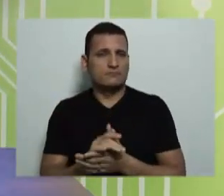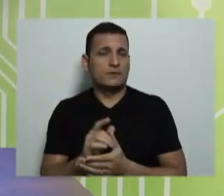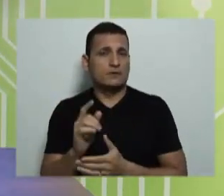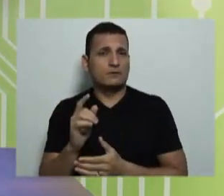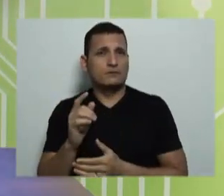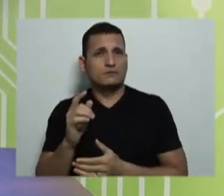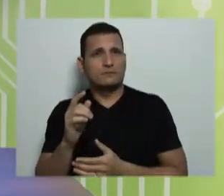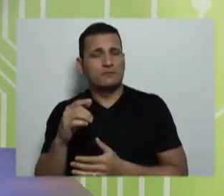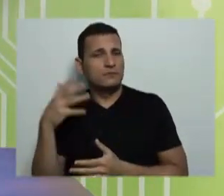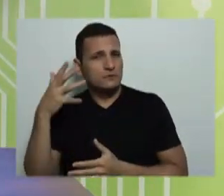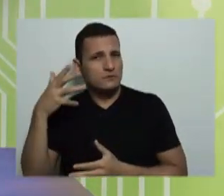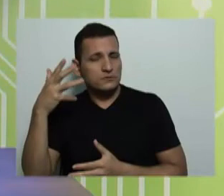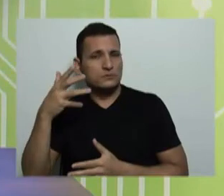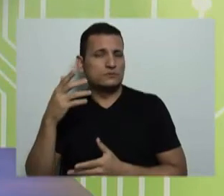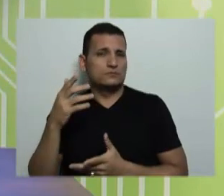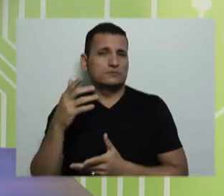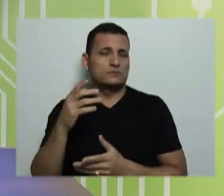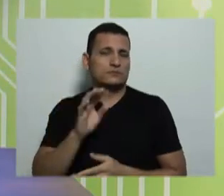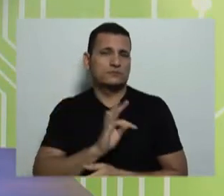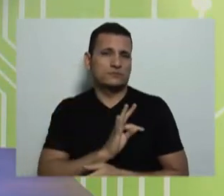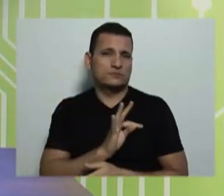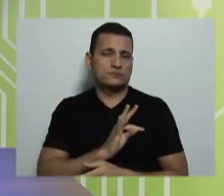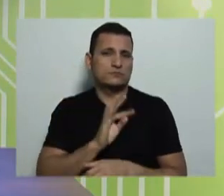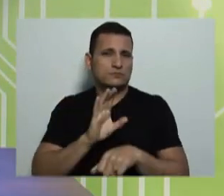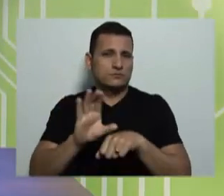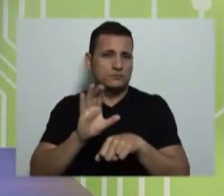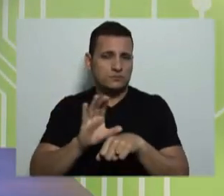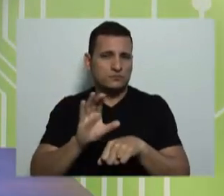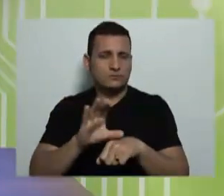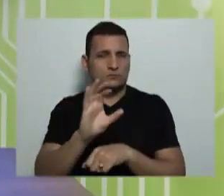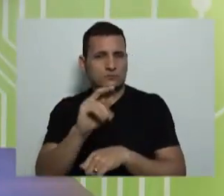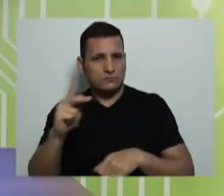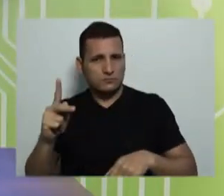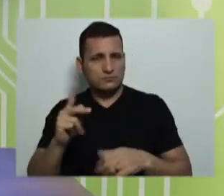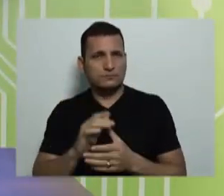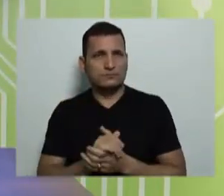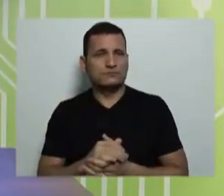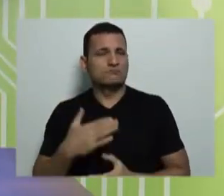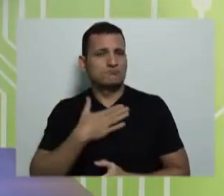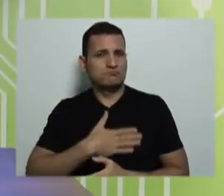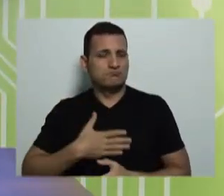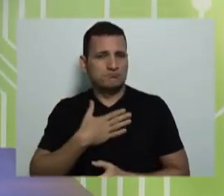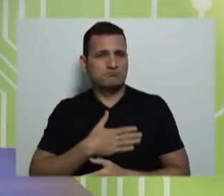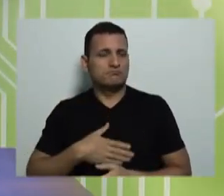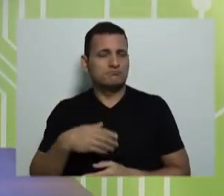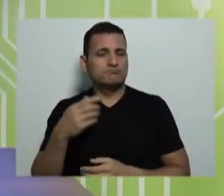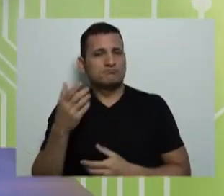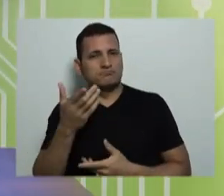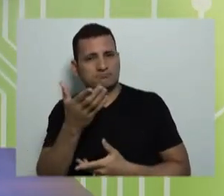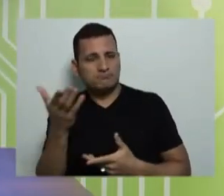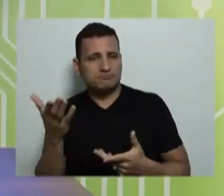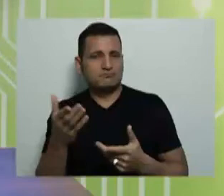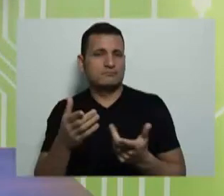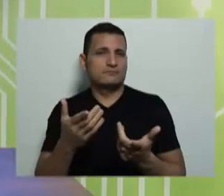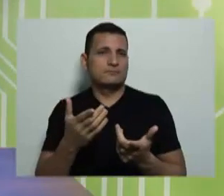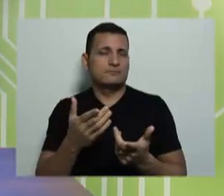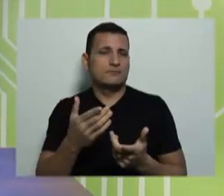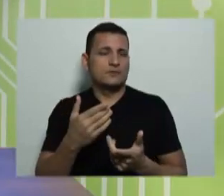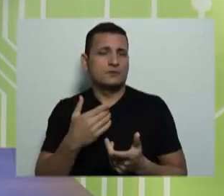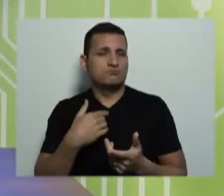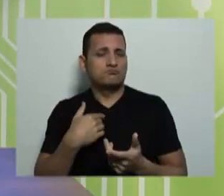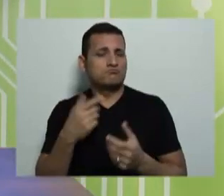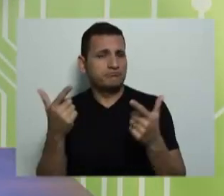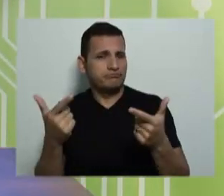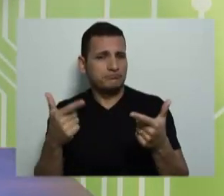de palestras do curso técnico em cooperativismo e tendo o prazer de conversar com vocês aí. Desejo sorte nas orientações,